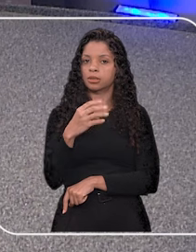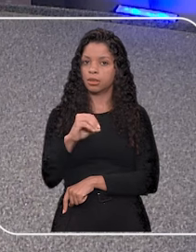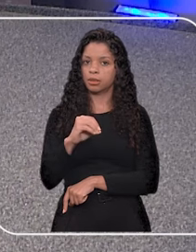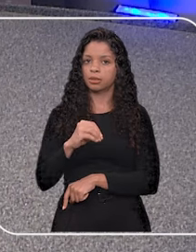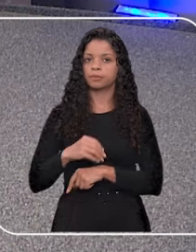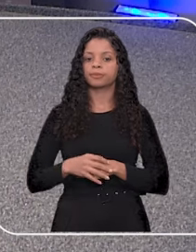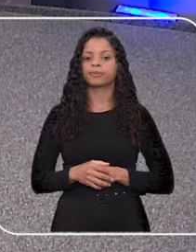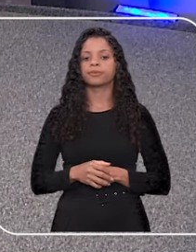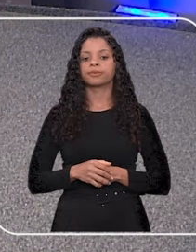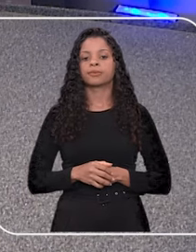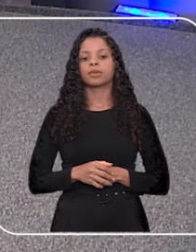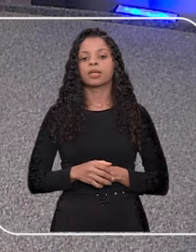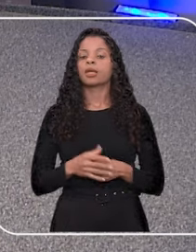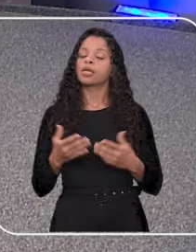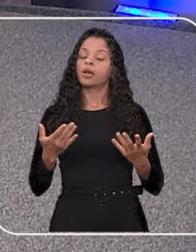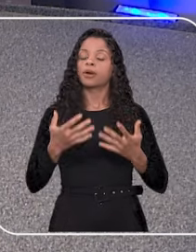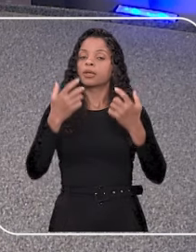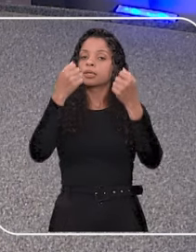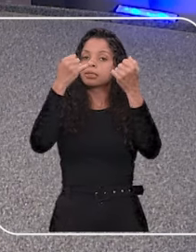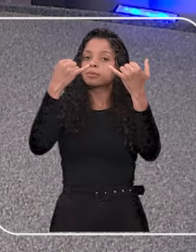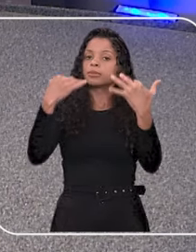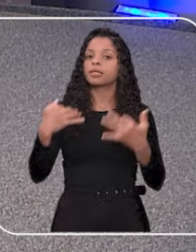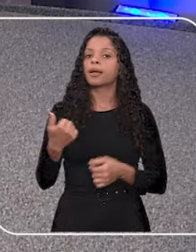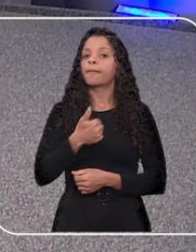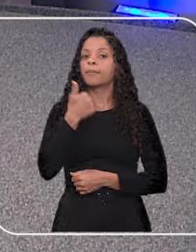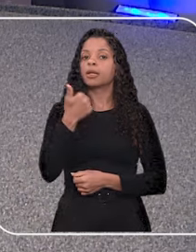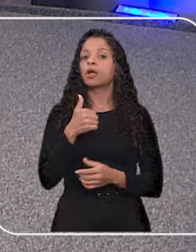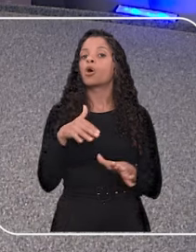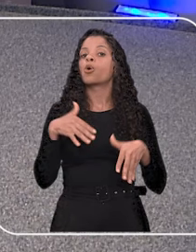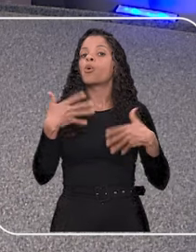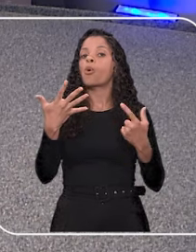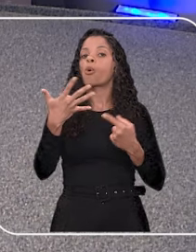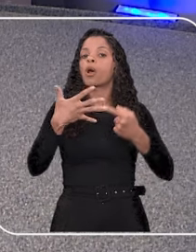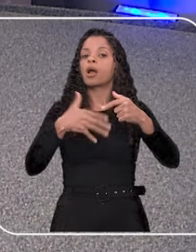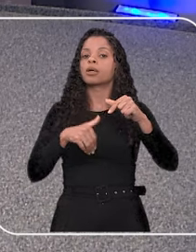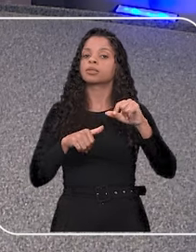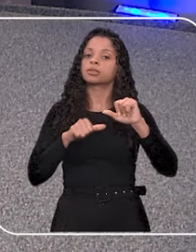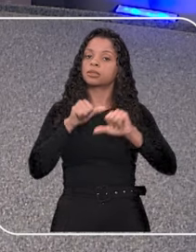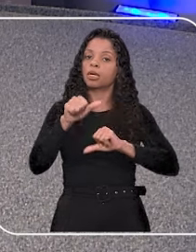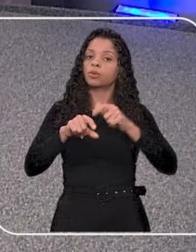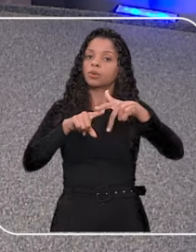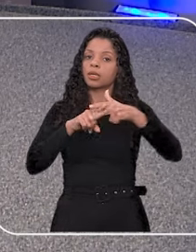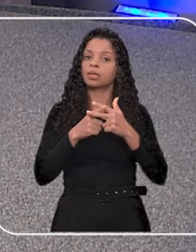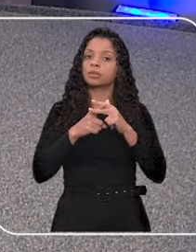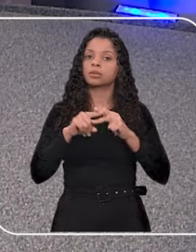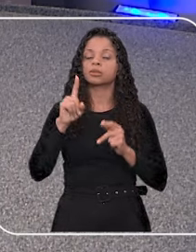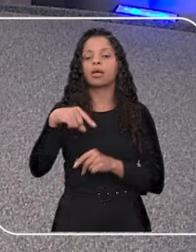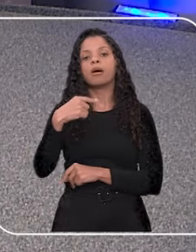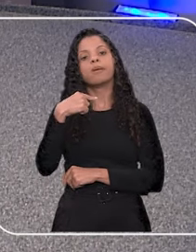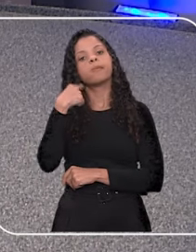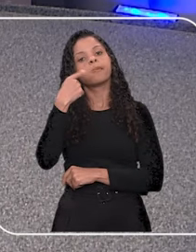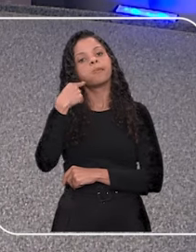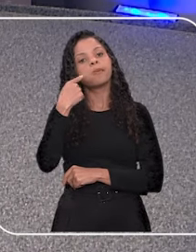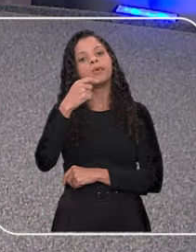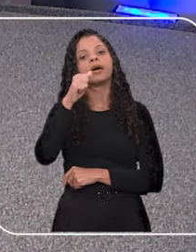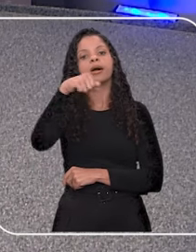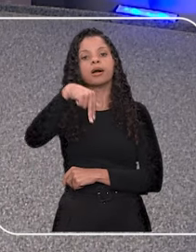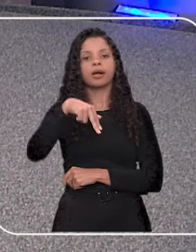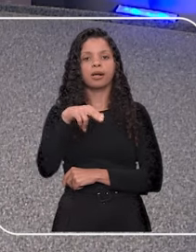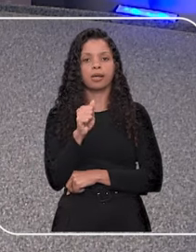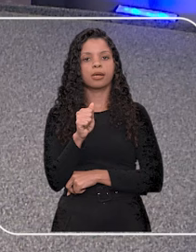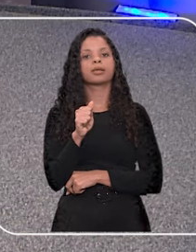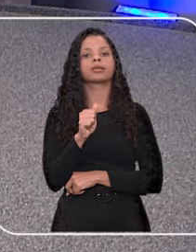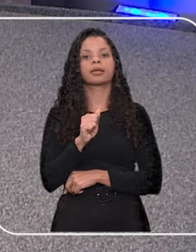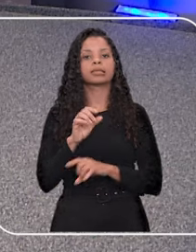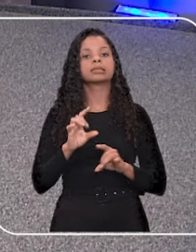2021 e quem vai explicar melhor algumas dessas alterações legais é a advogada Ana Dantas